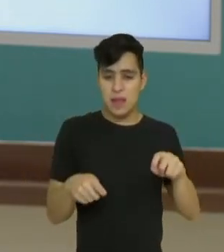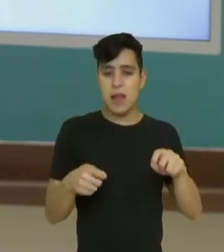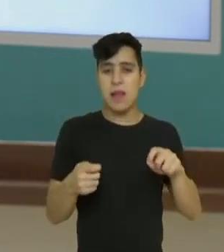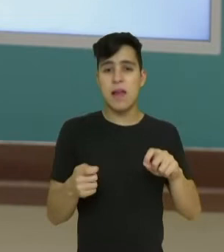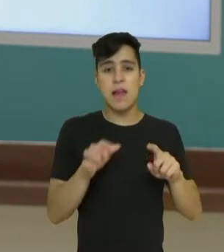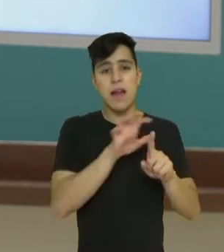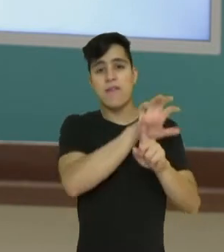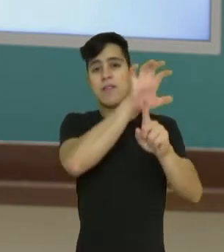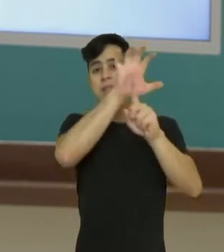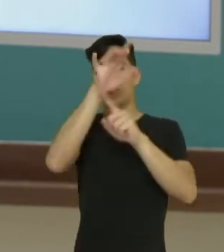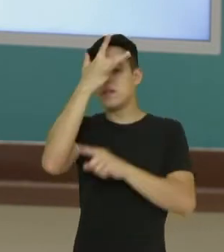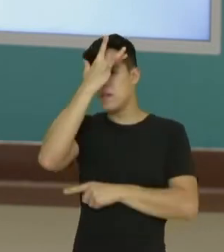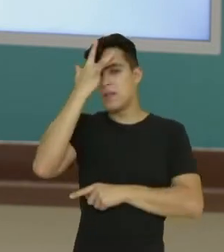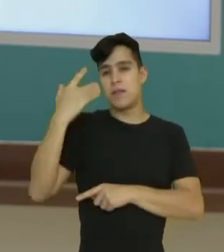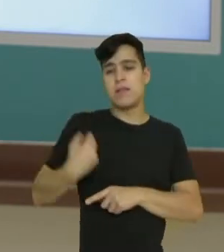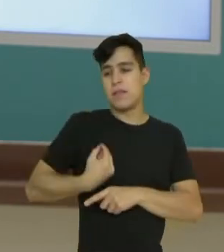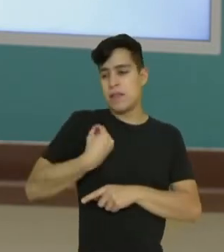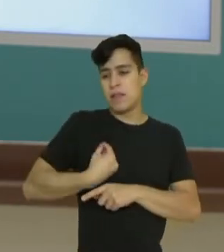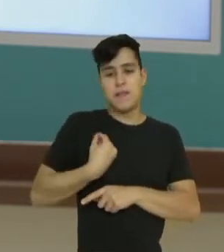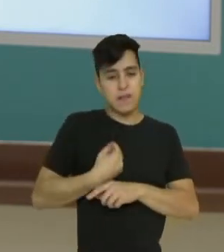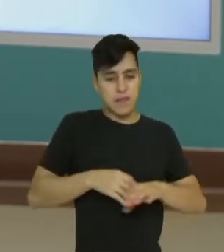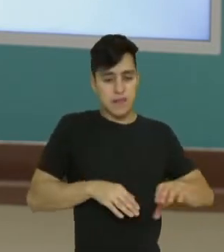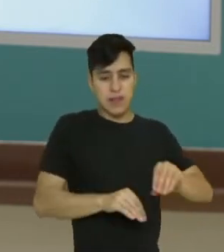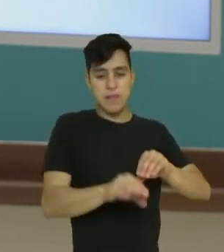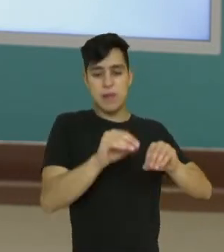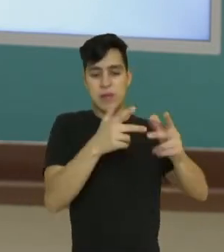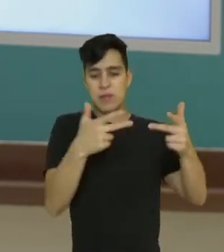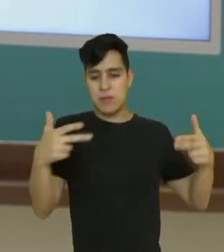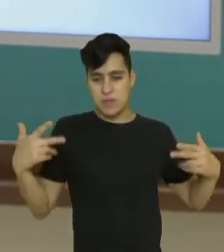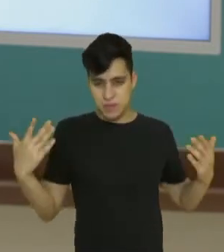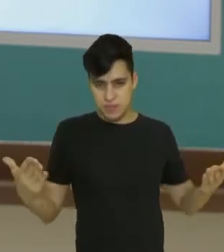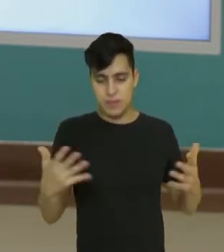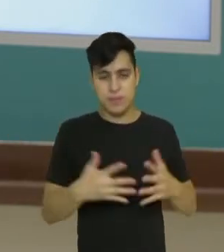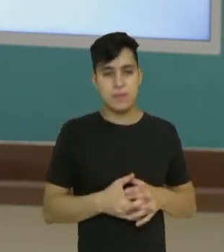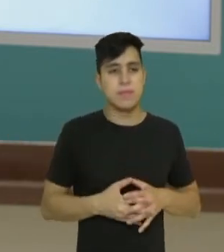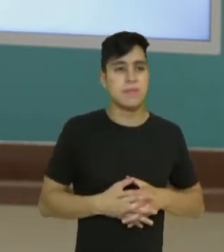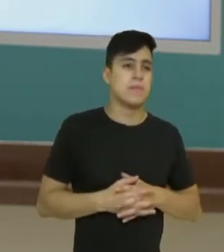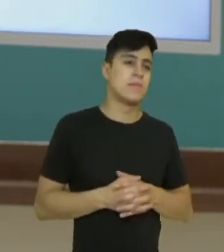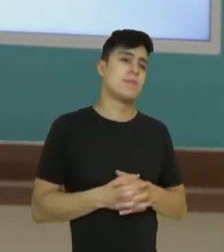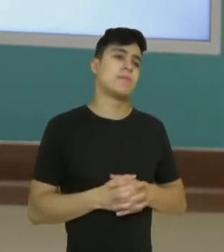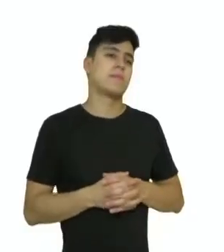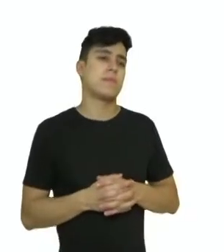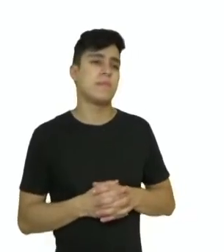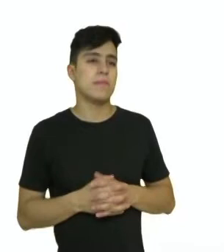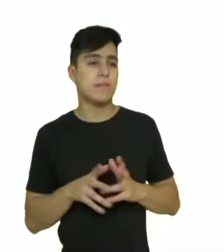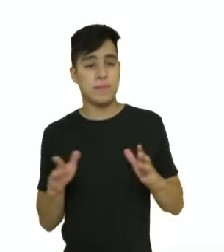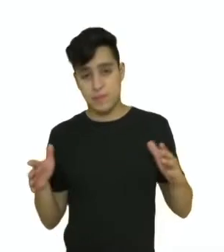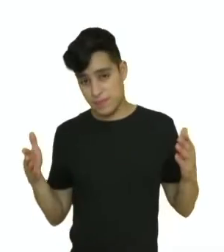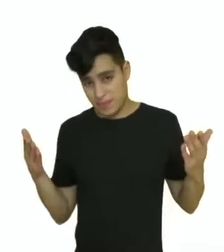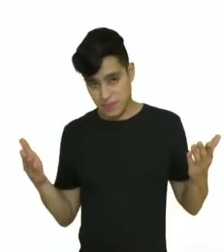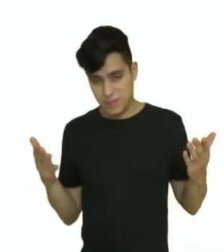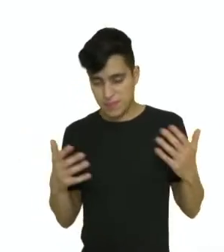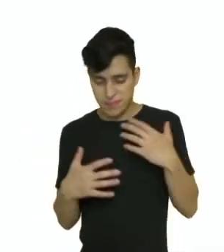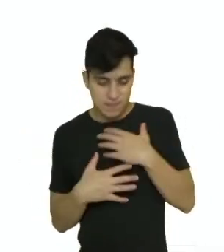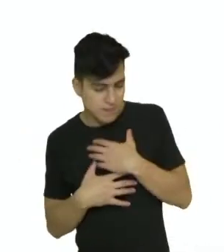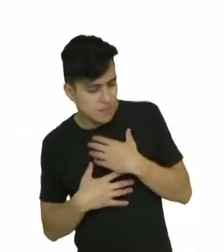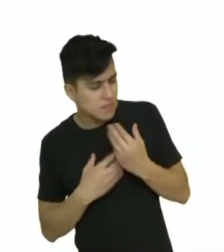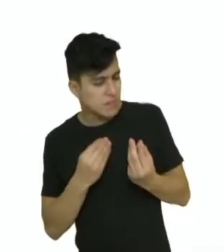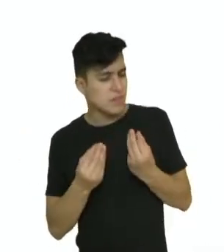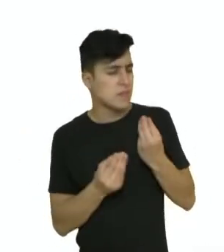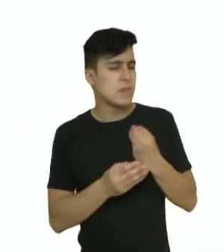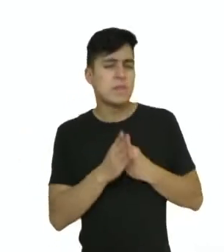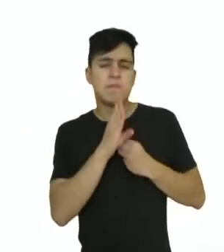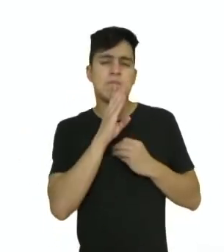vida das pessoas que estão mexendo nesses equipamentos, nessas máquinas. Então, uma das formas de conhecer